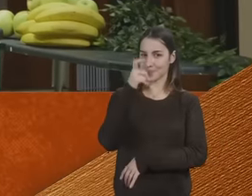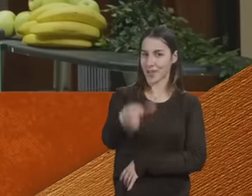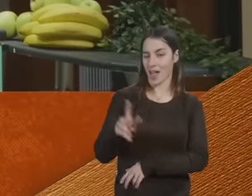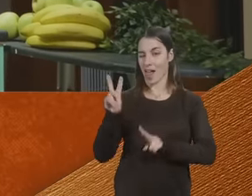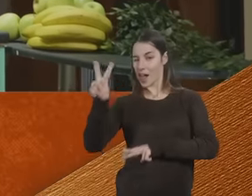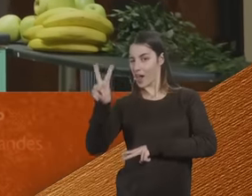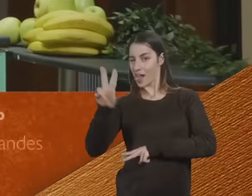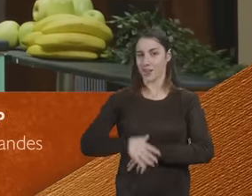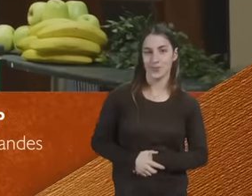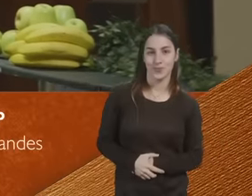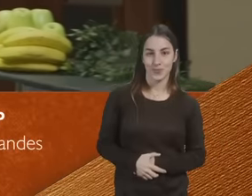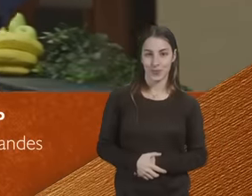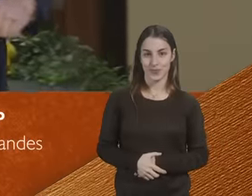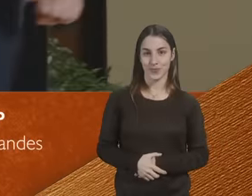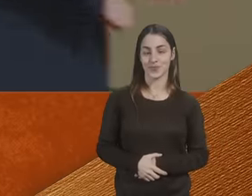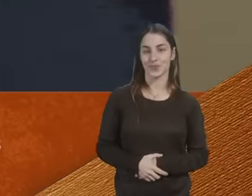Peace!